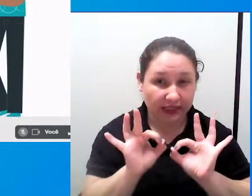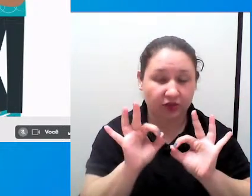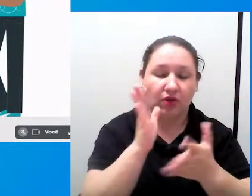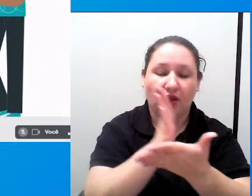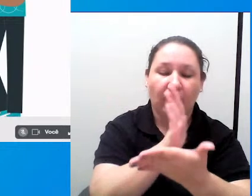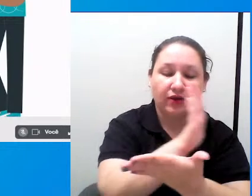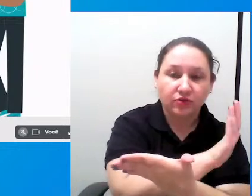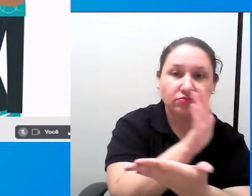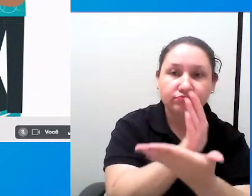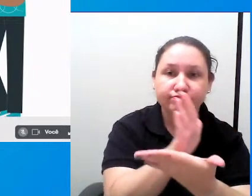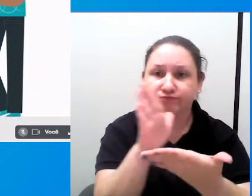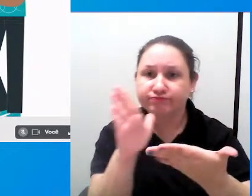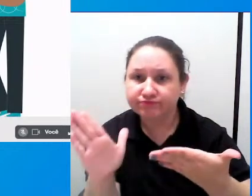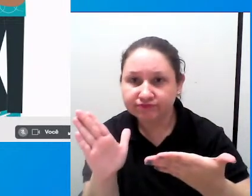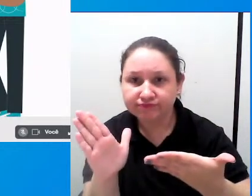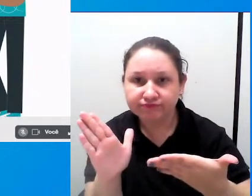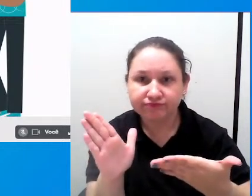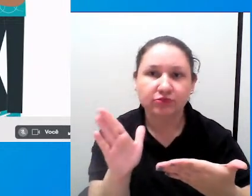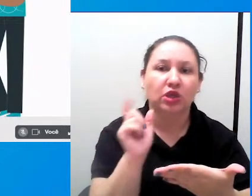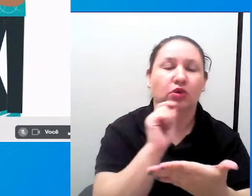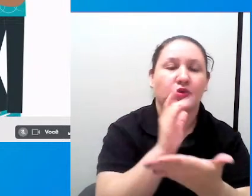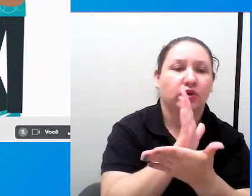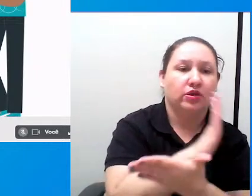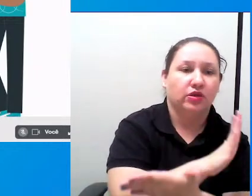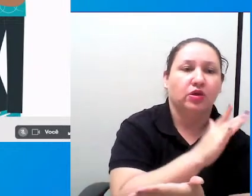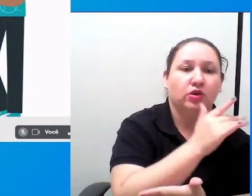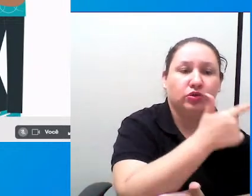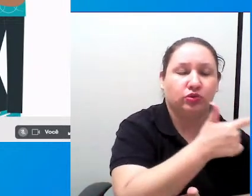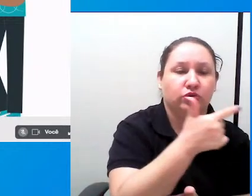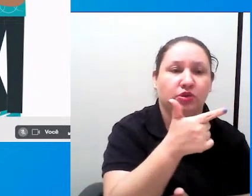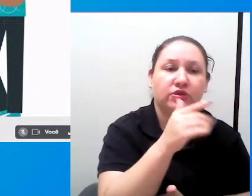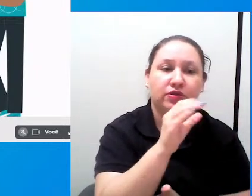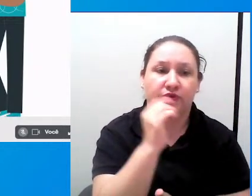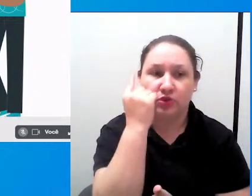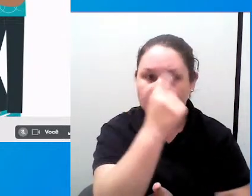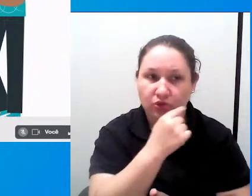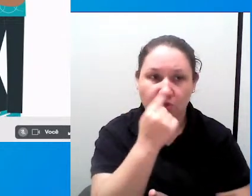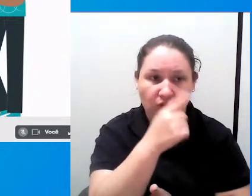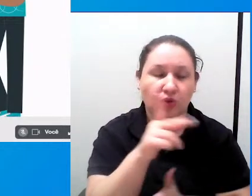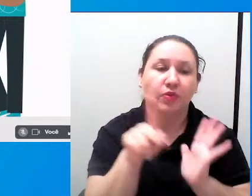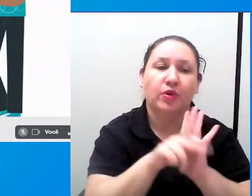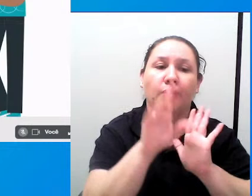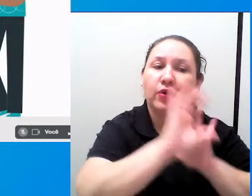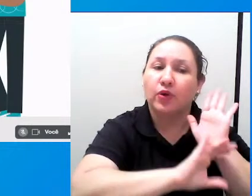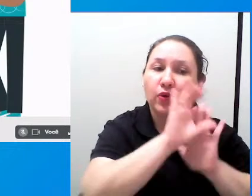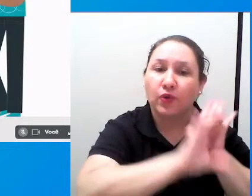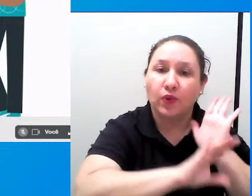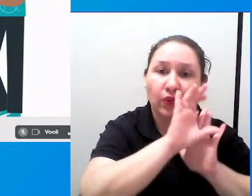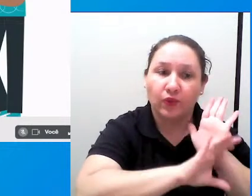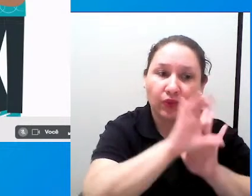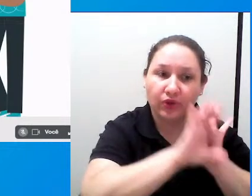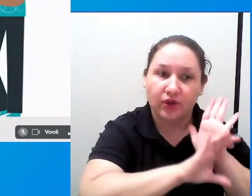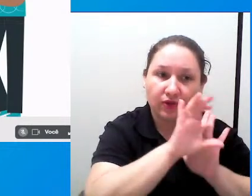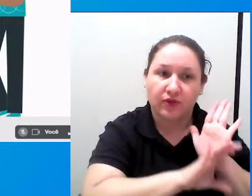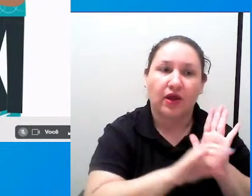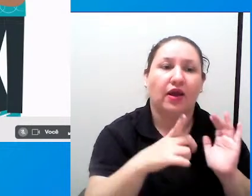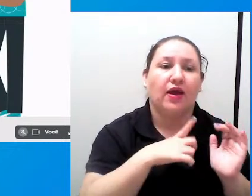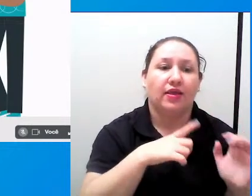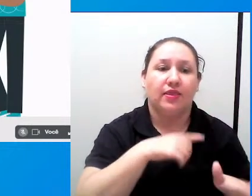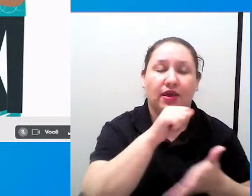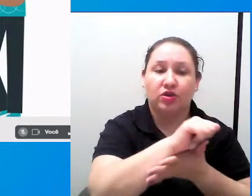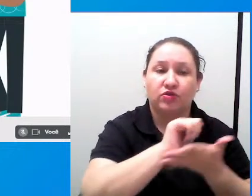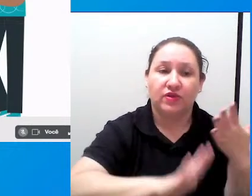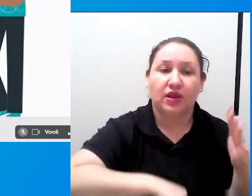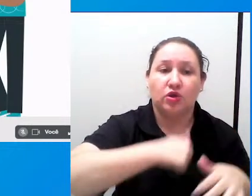os componentes curriculares, que são as atividades de extensão 1, 2, 3 e